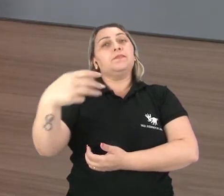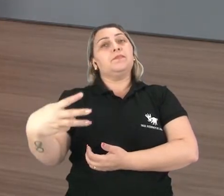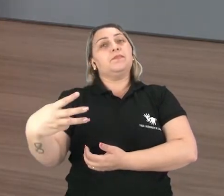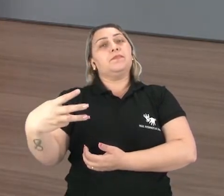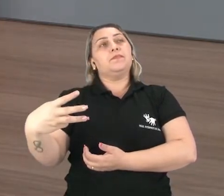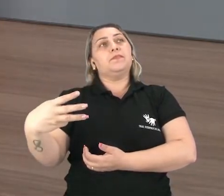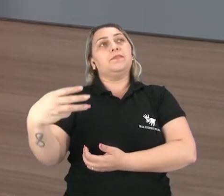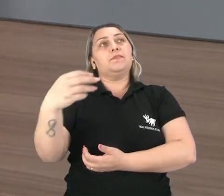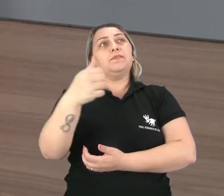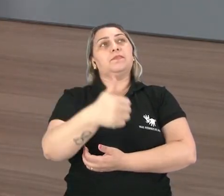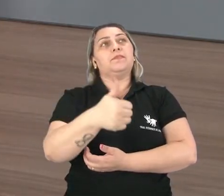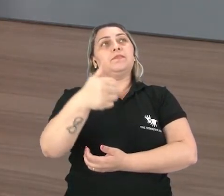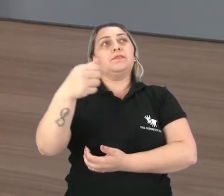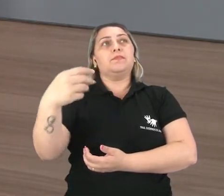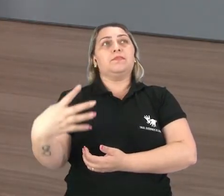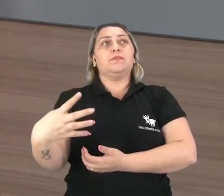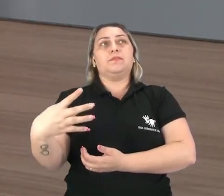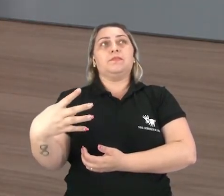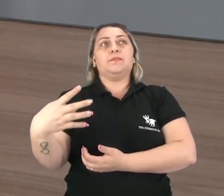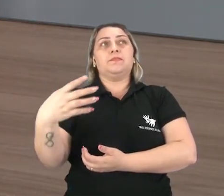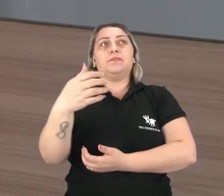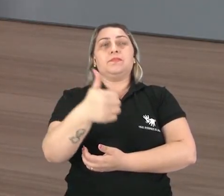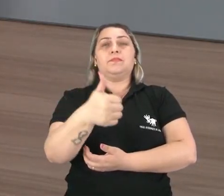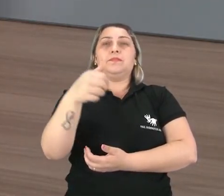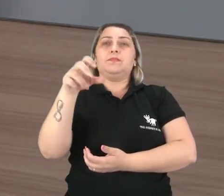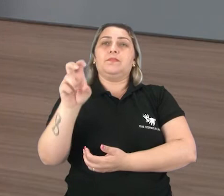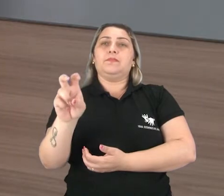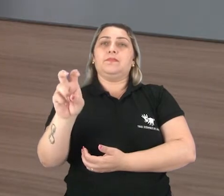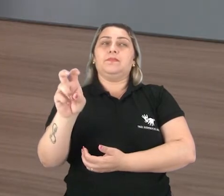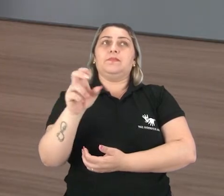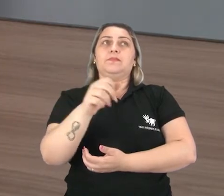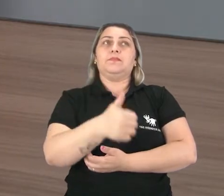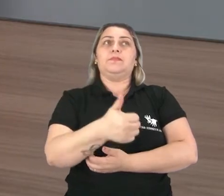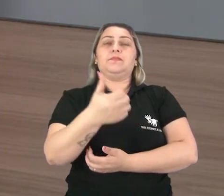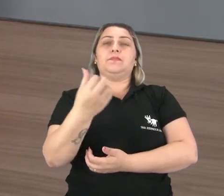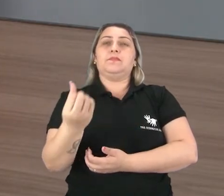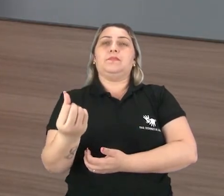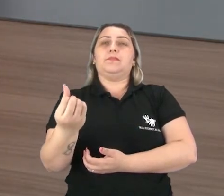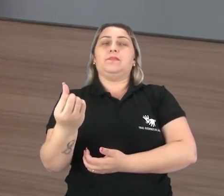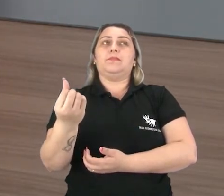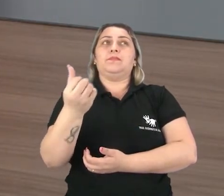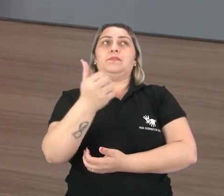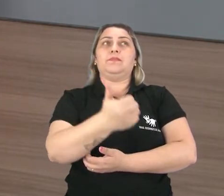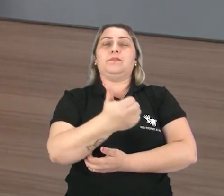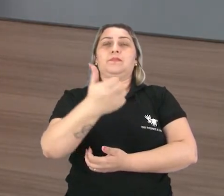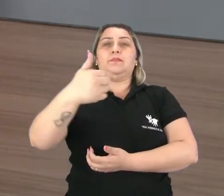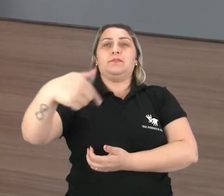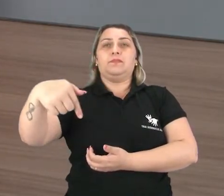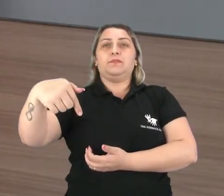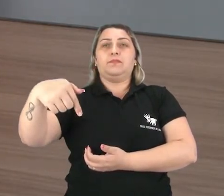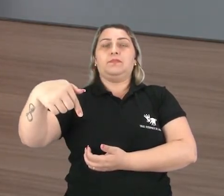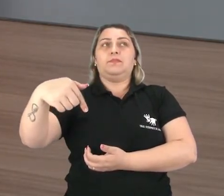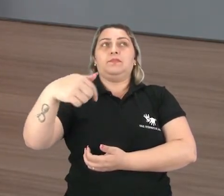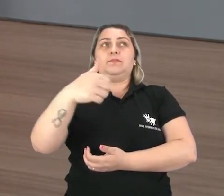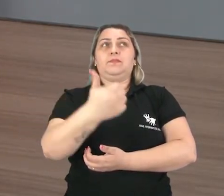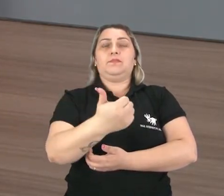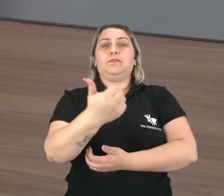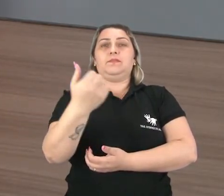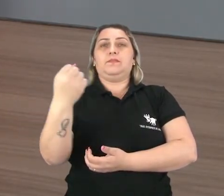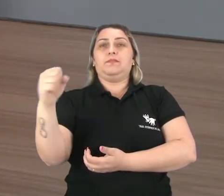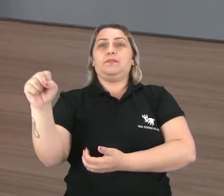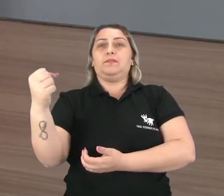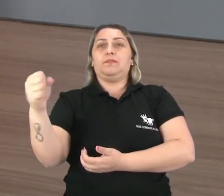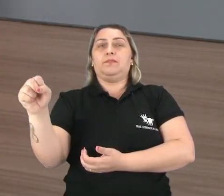12, 13, 14, 15, 16,